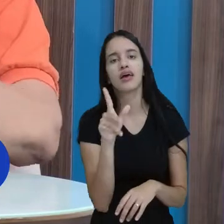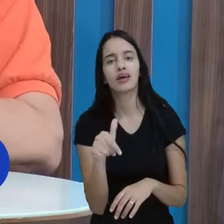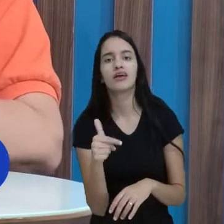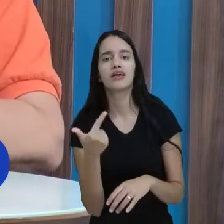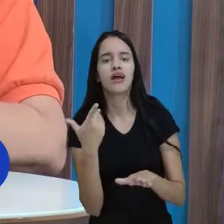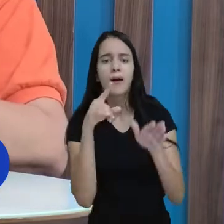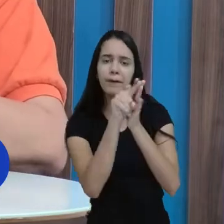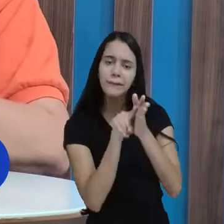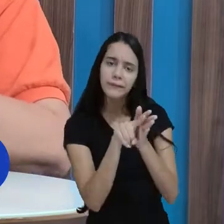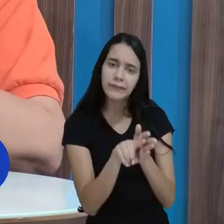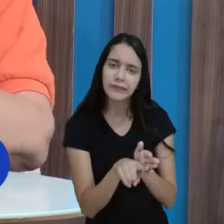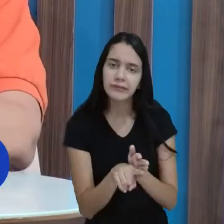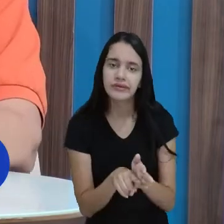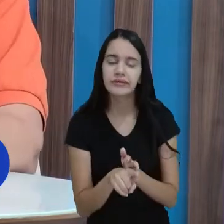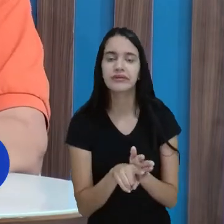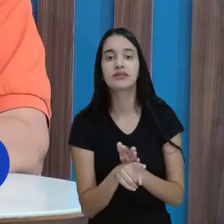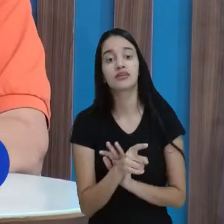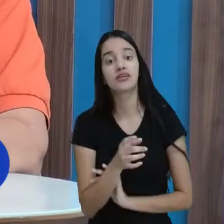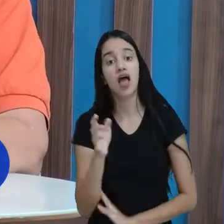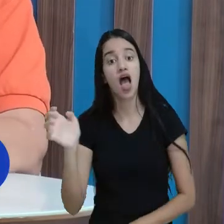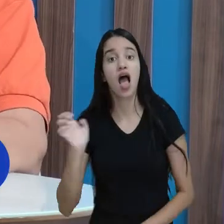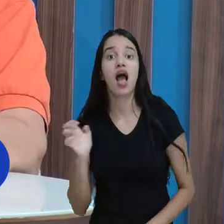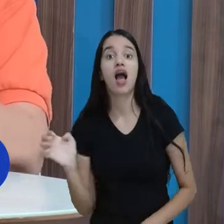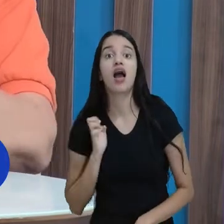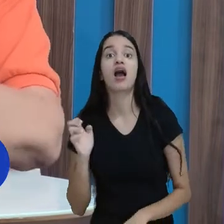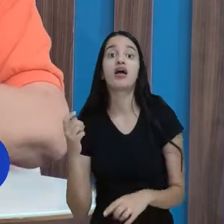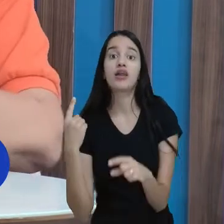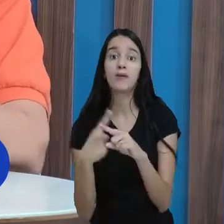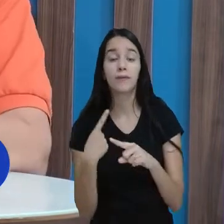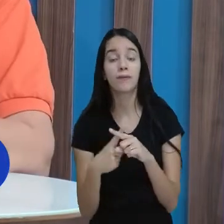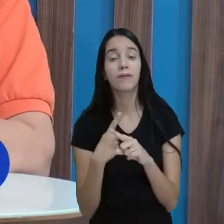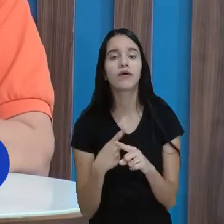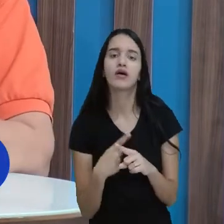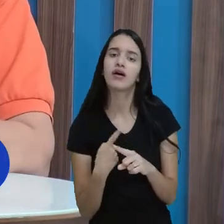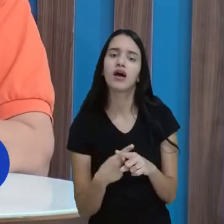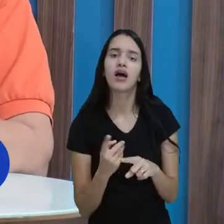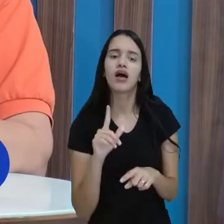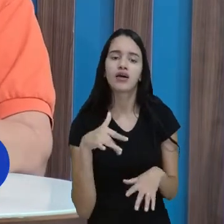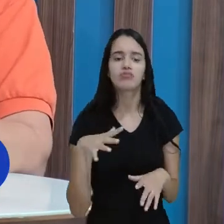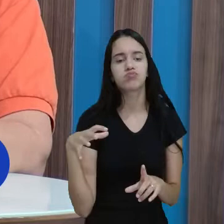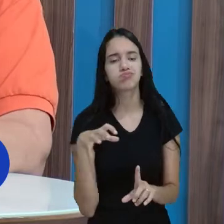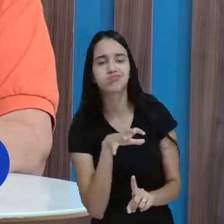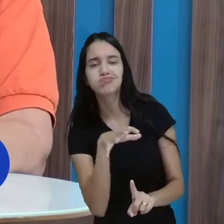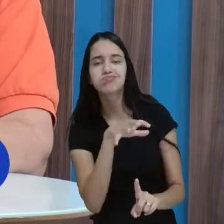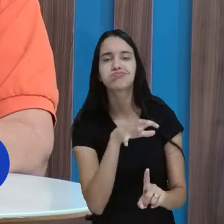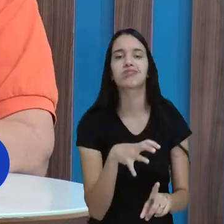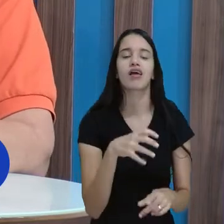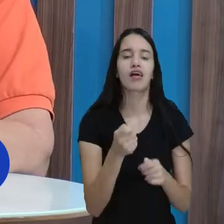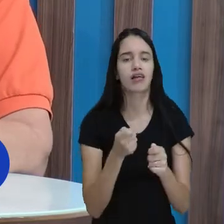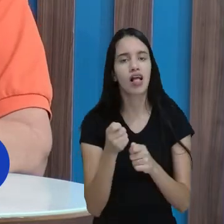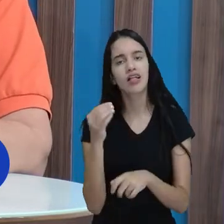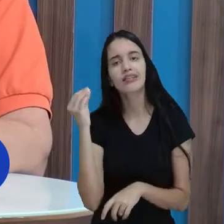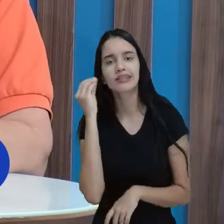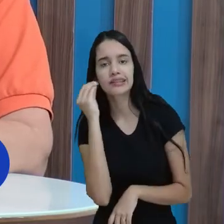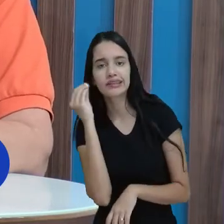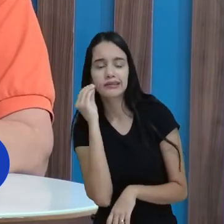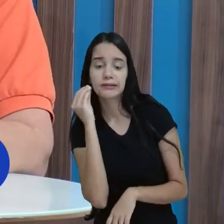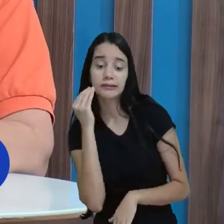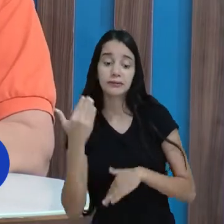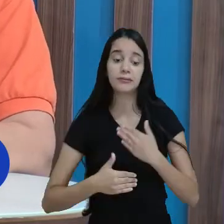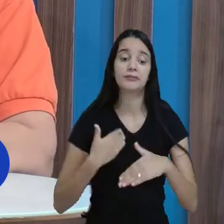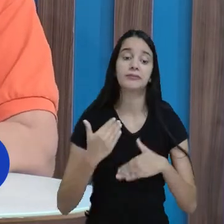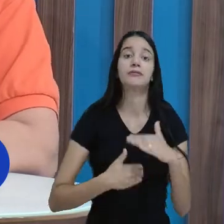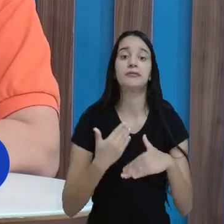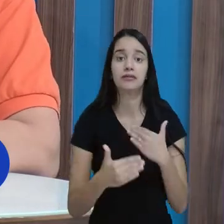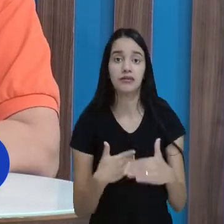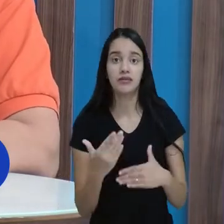dessa pesquisa. É uma pesquisa cara, porque eles vão ter que fazer essa manipulação, testar o